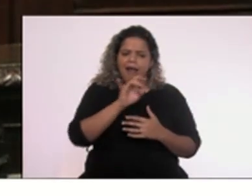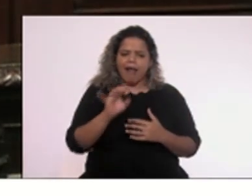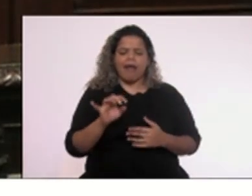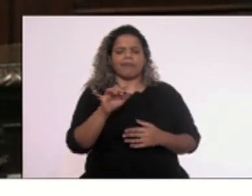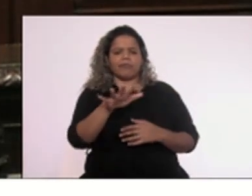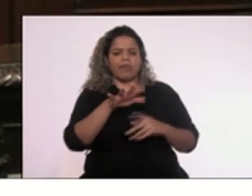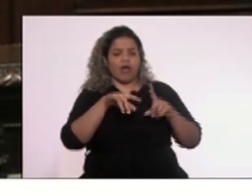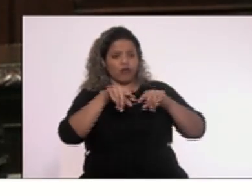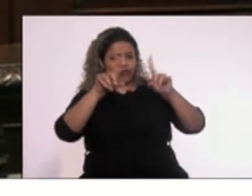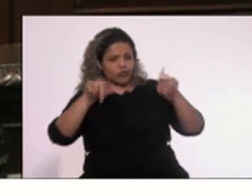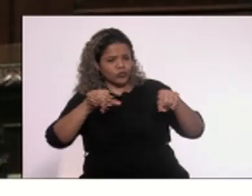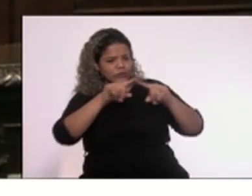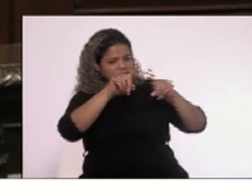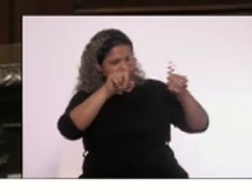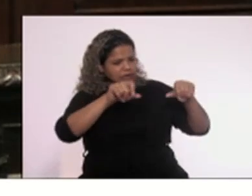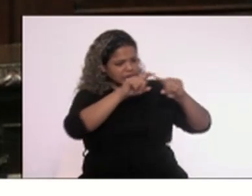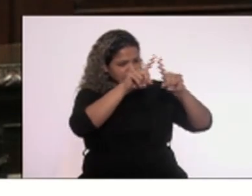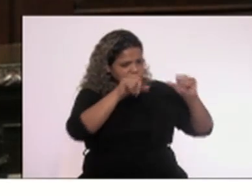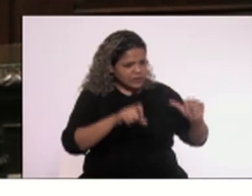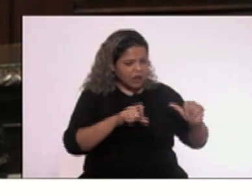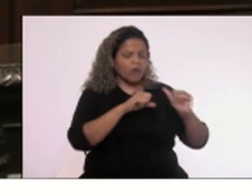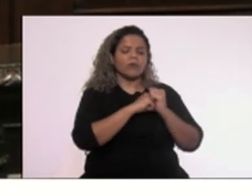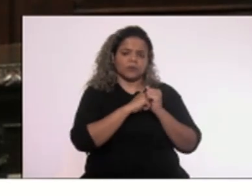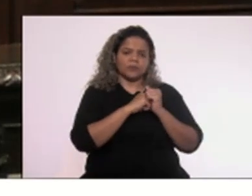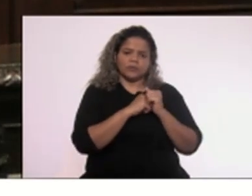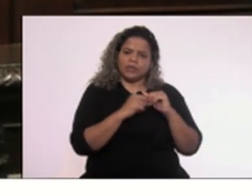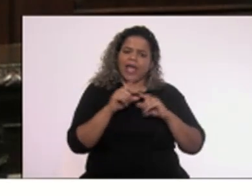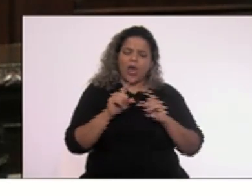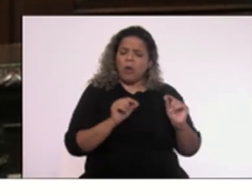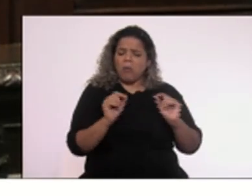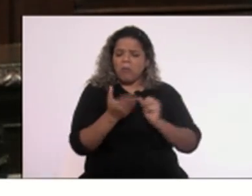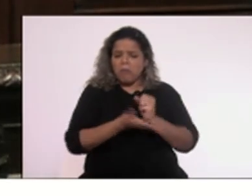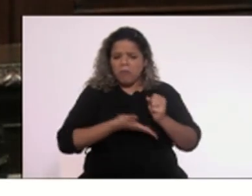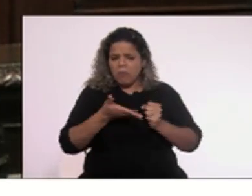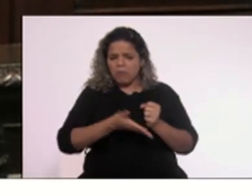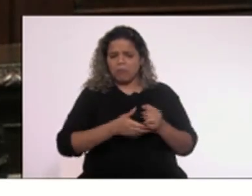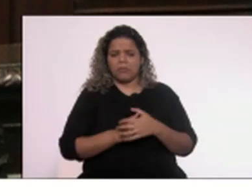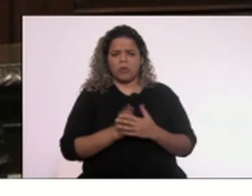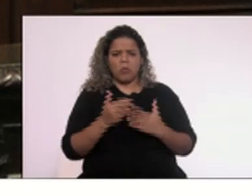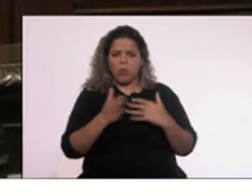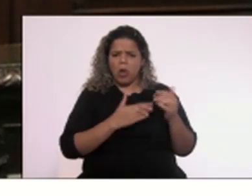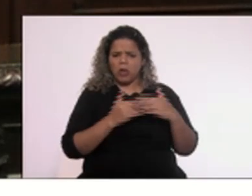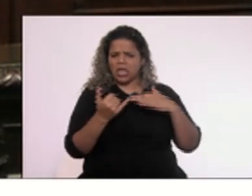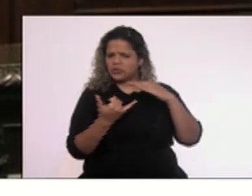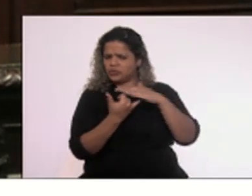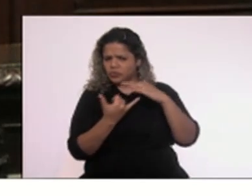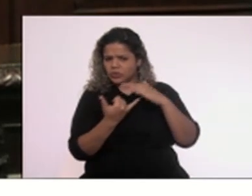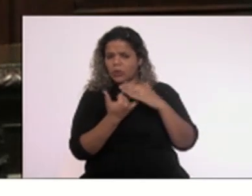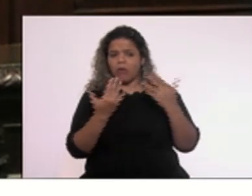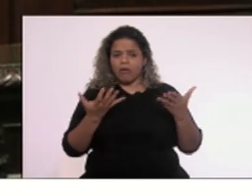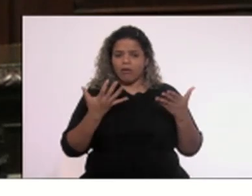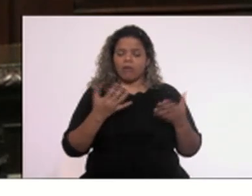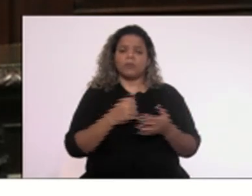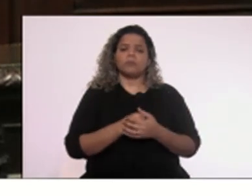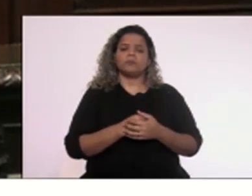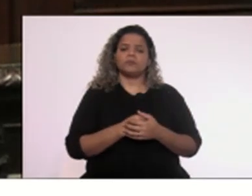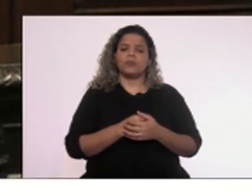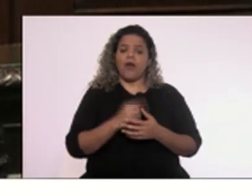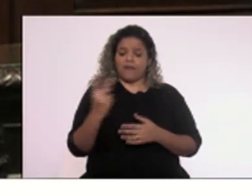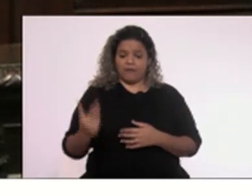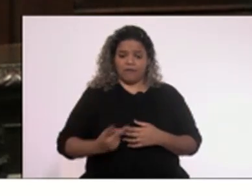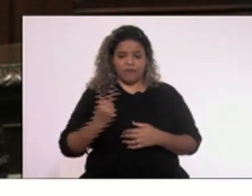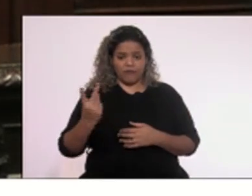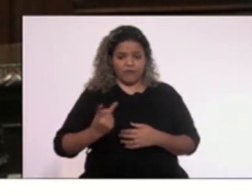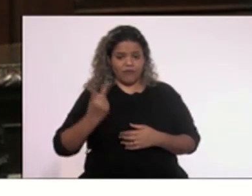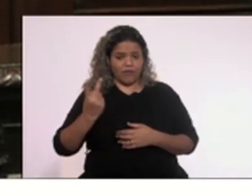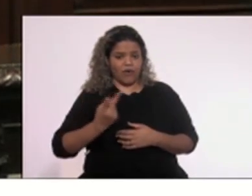cada função que integra, que constitui o plano de cargos. Isso é o mínimo para qualquer instituição que queira